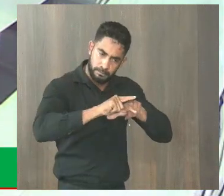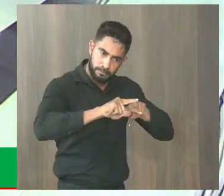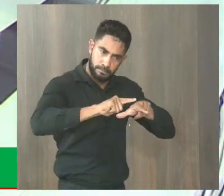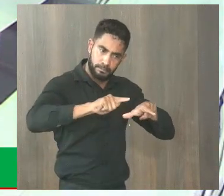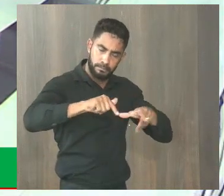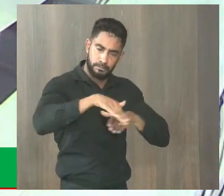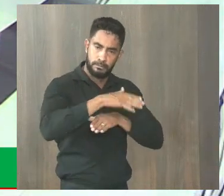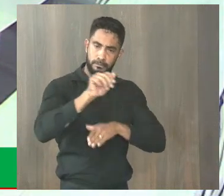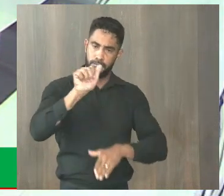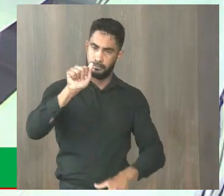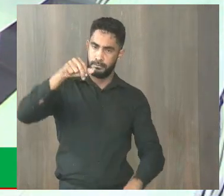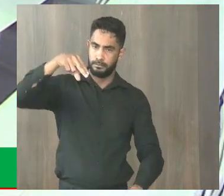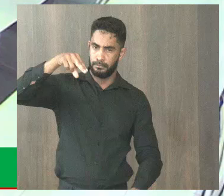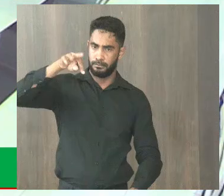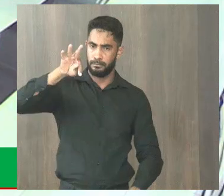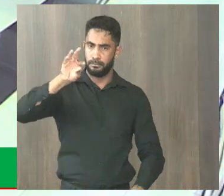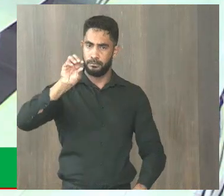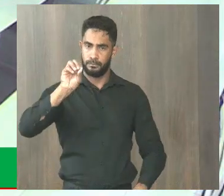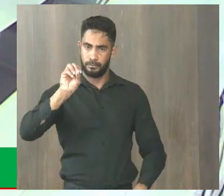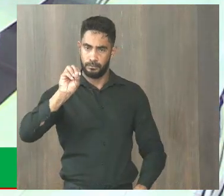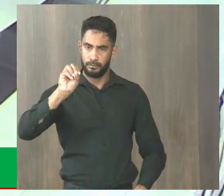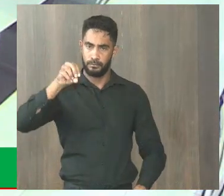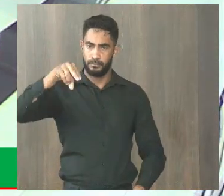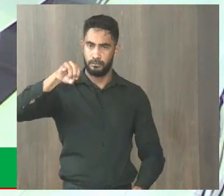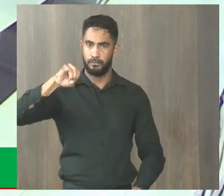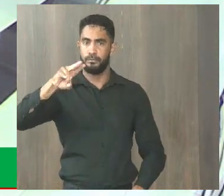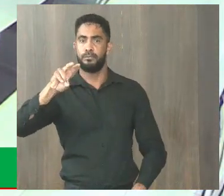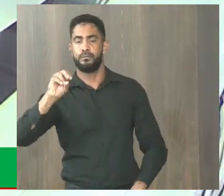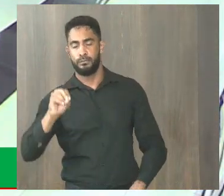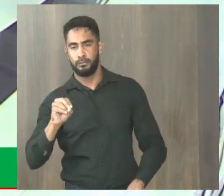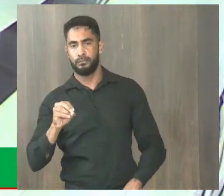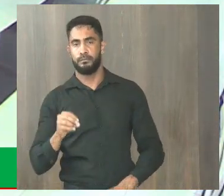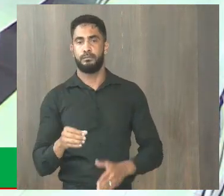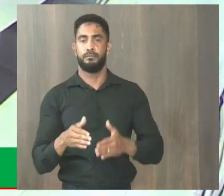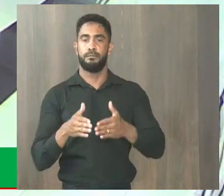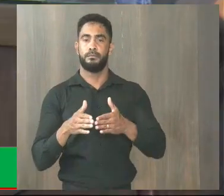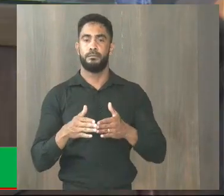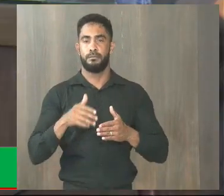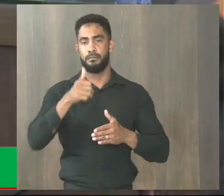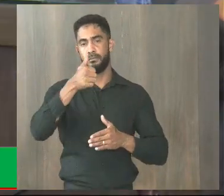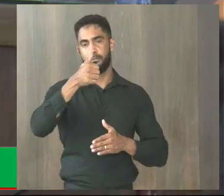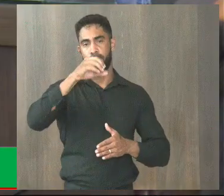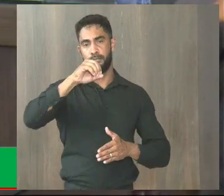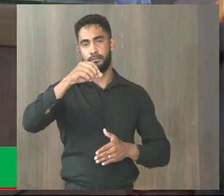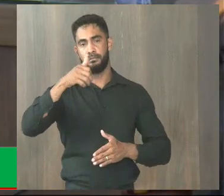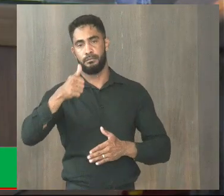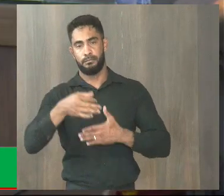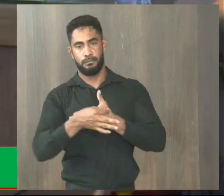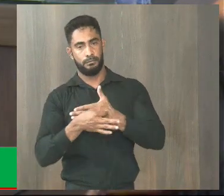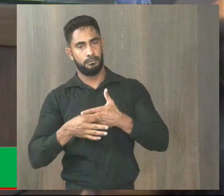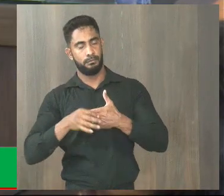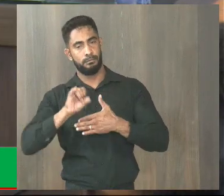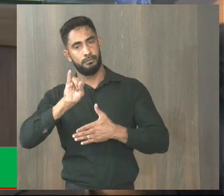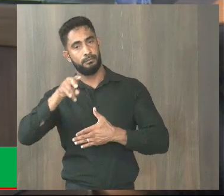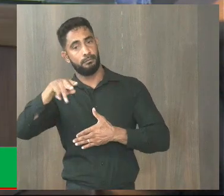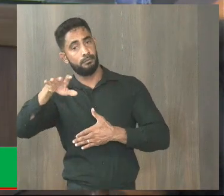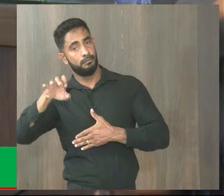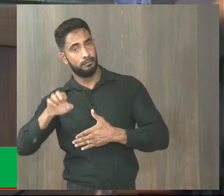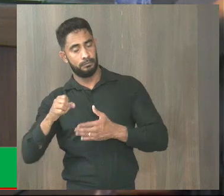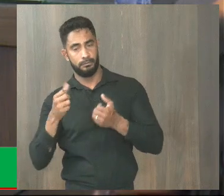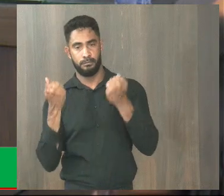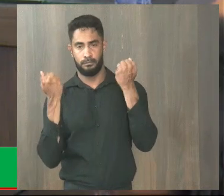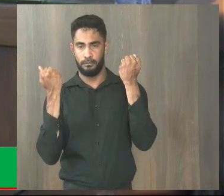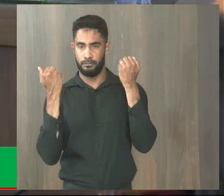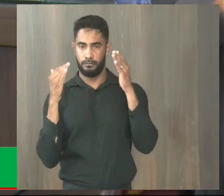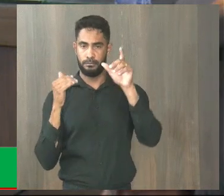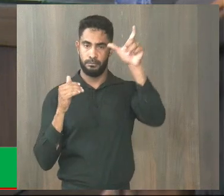Antônio Celestino de Farias, no bairro Veredas. Requerimento 101/2024, de autoria do vereador Islane Pedro. Moção de aplausos